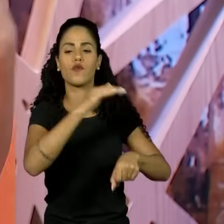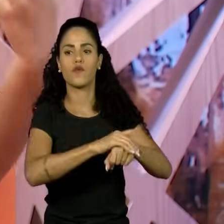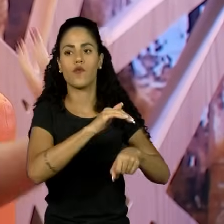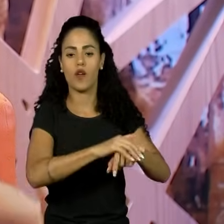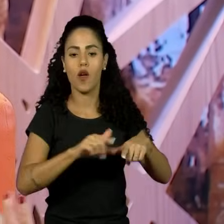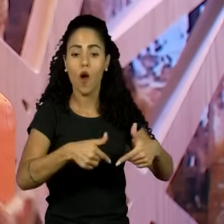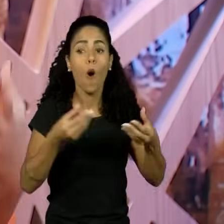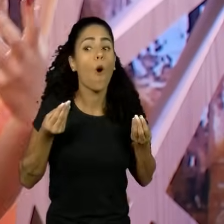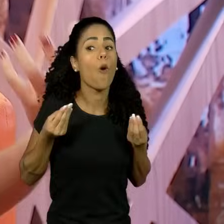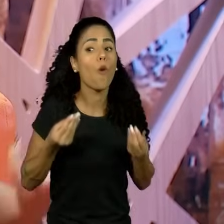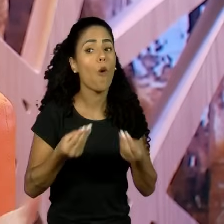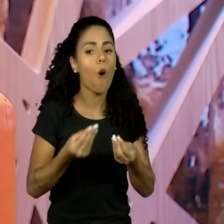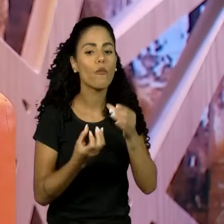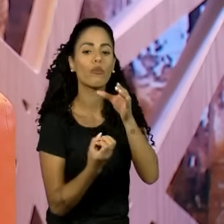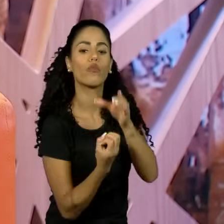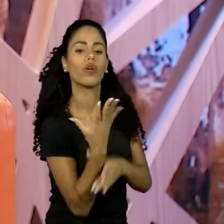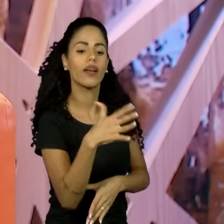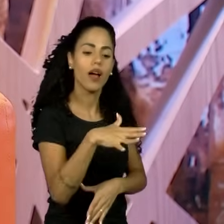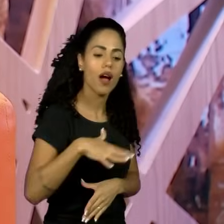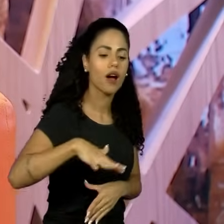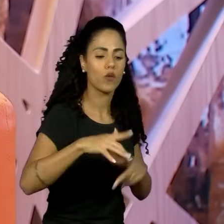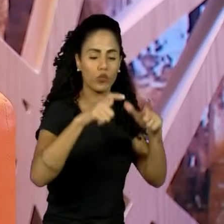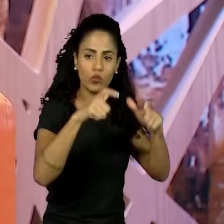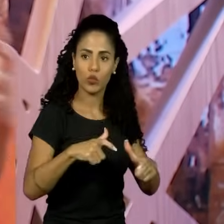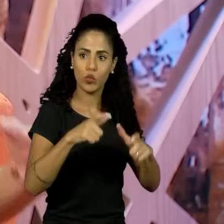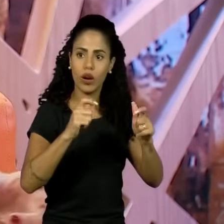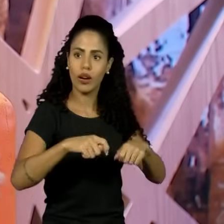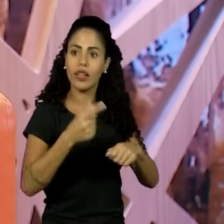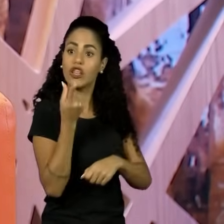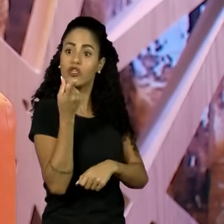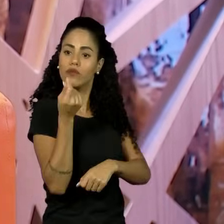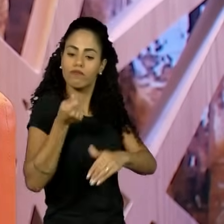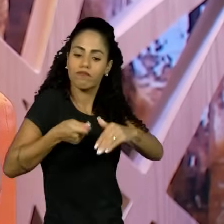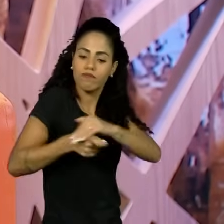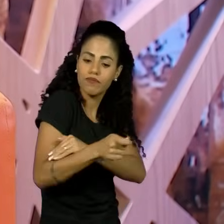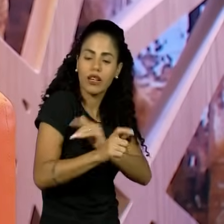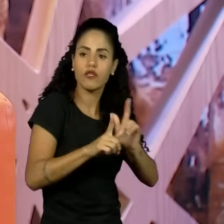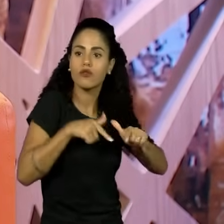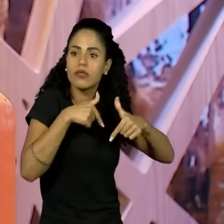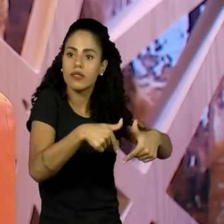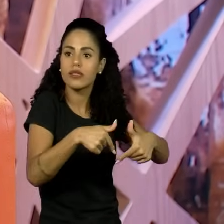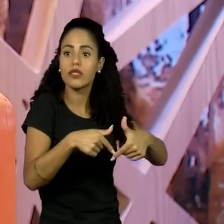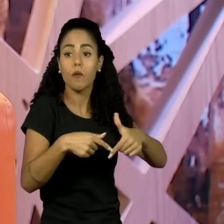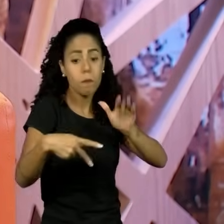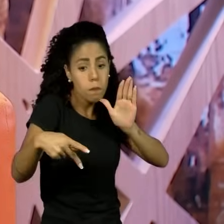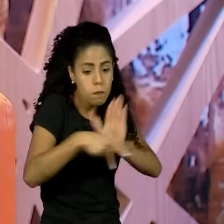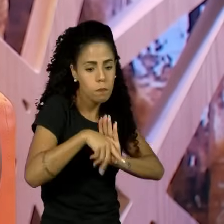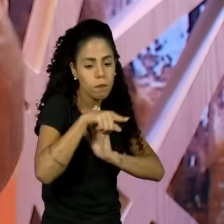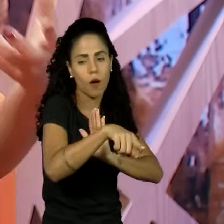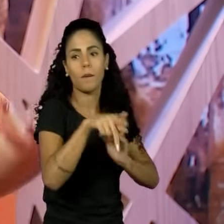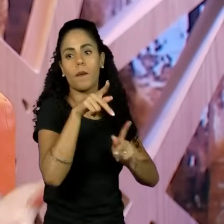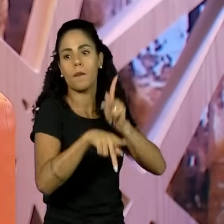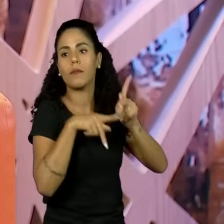como construir um espaço de verbas, de ações concretas para a população que pudesse viabilizar